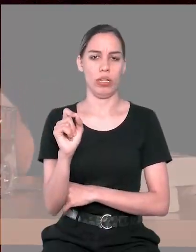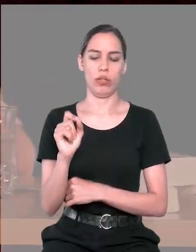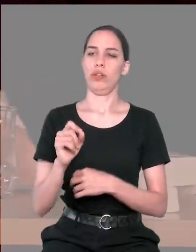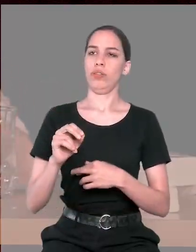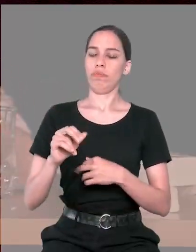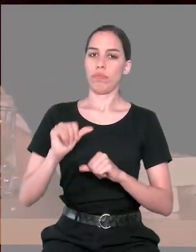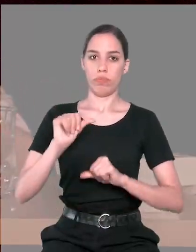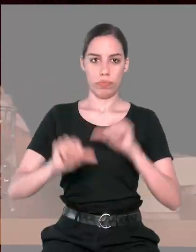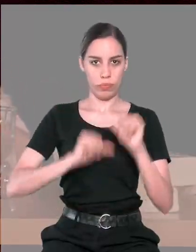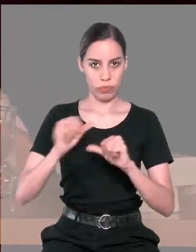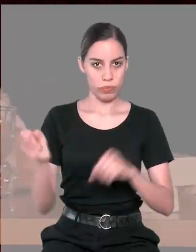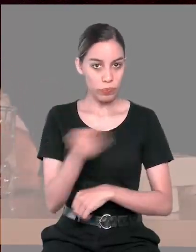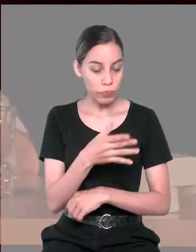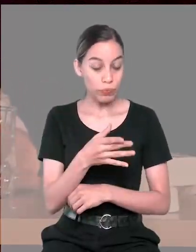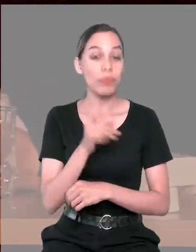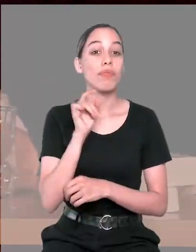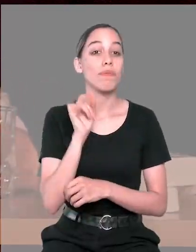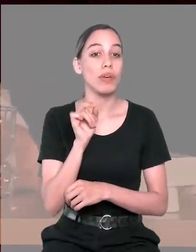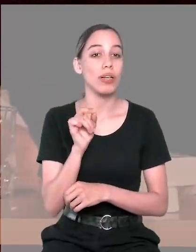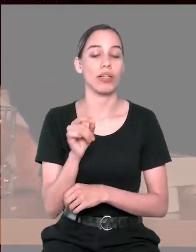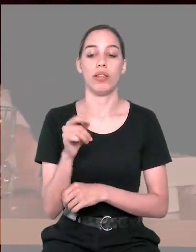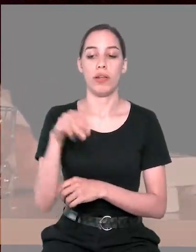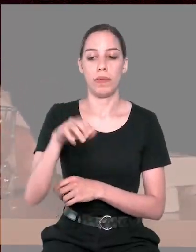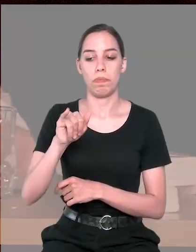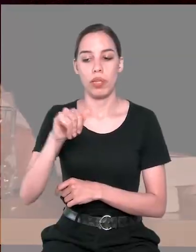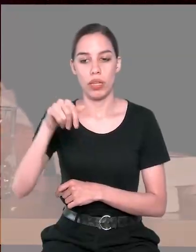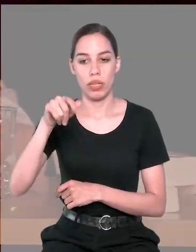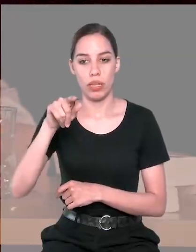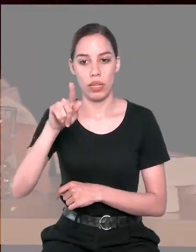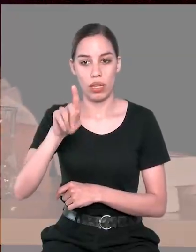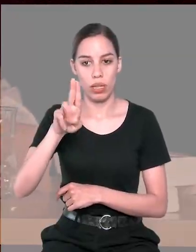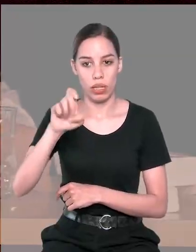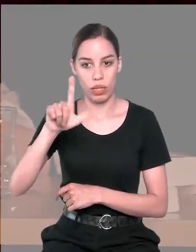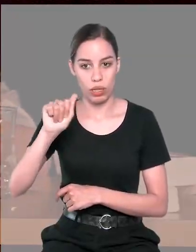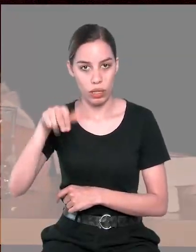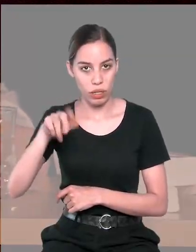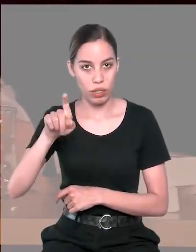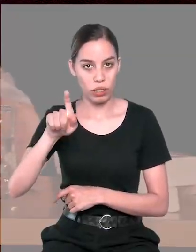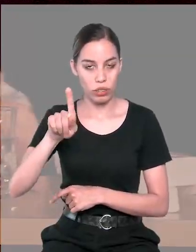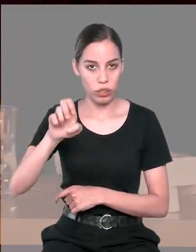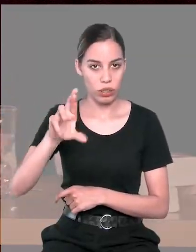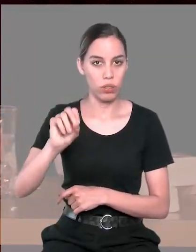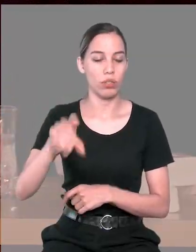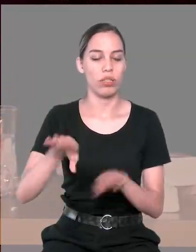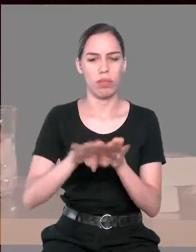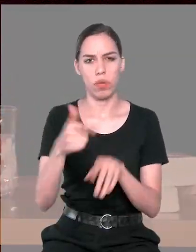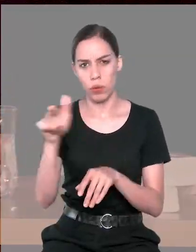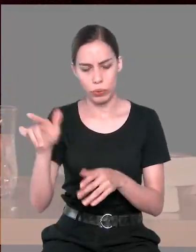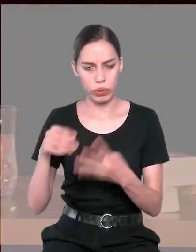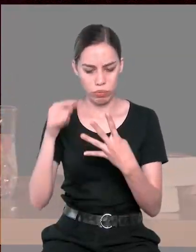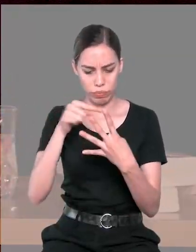mal resolvido. Né? E o Valéry, reconhecido pelo Gombrich, foi um dos primeiros a falar, mas o Leonardo da Vinci, ele